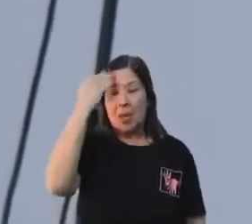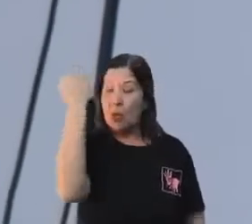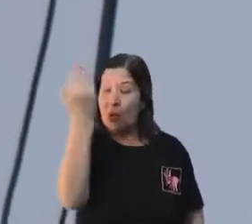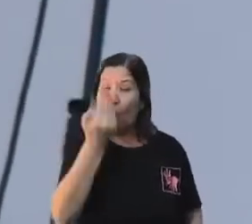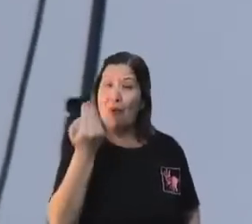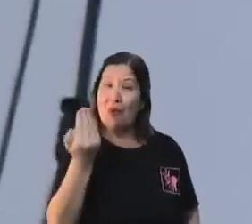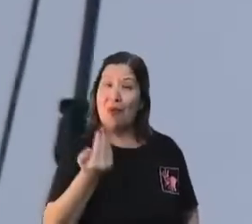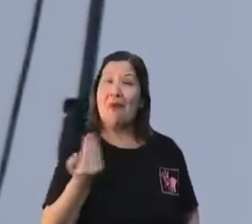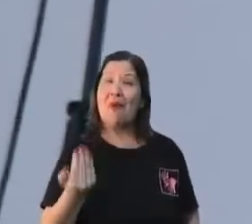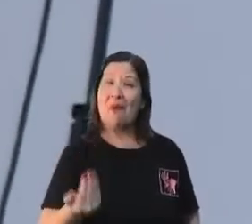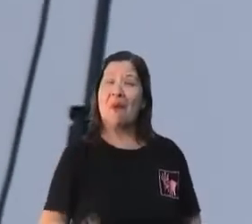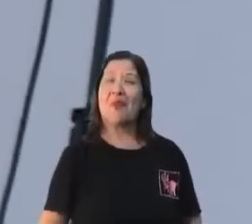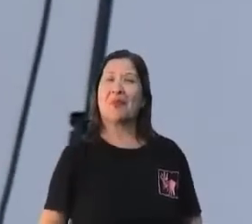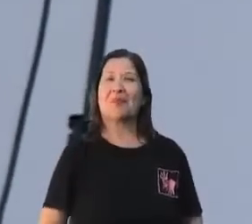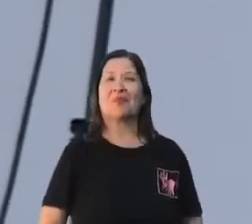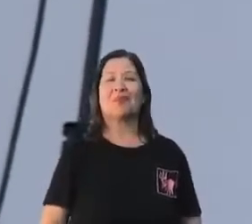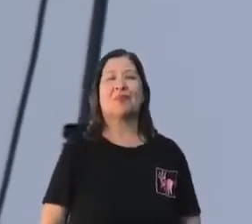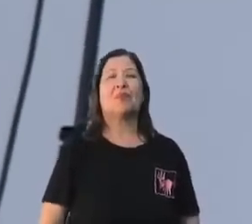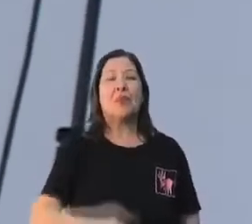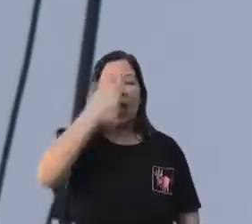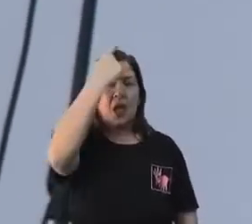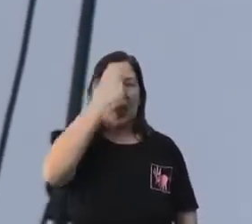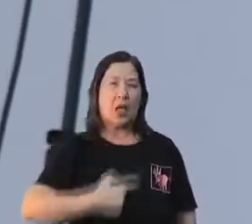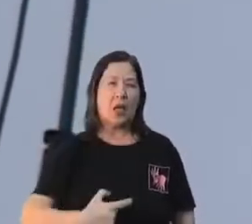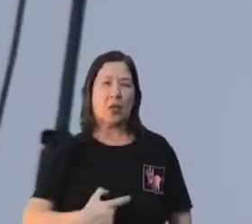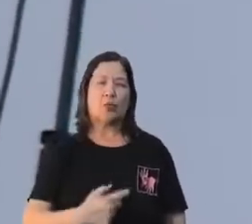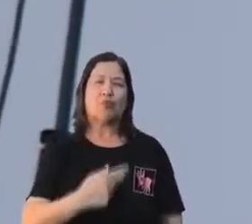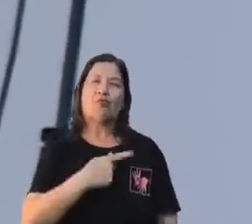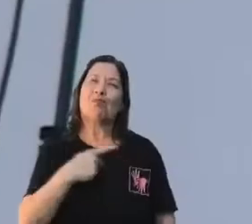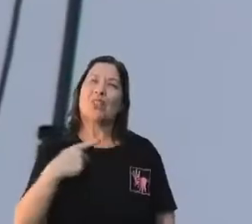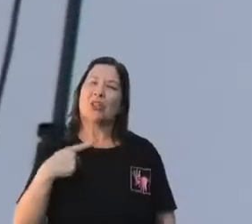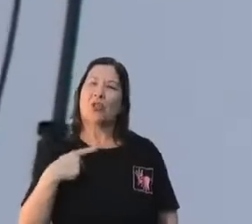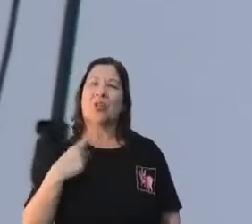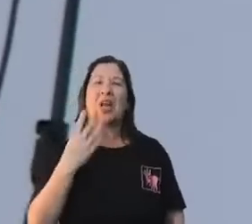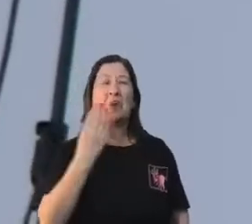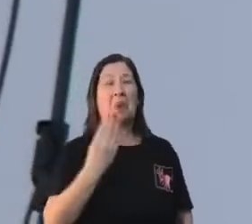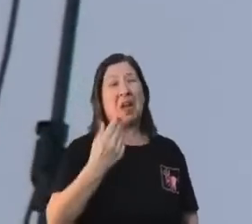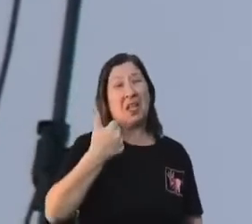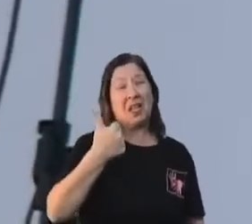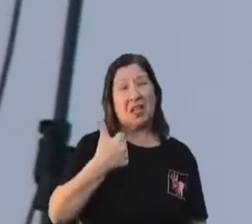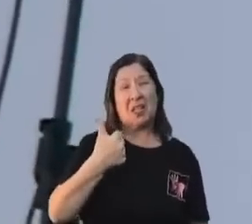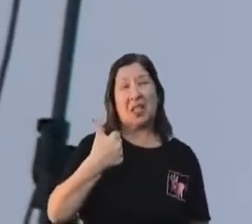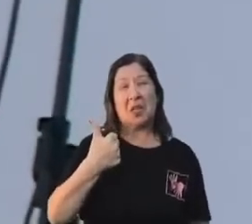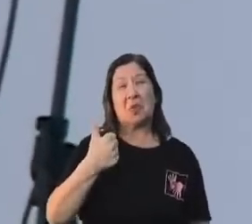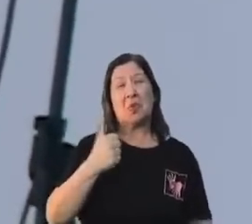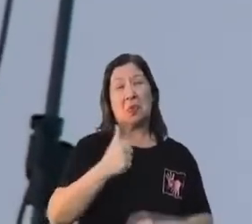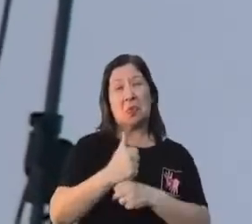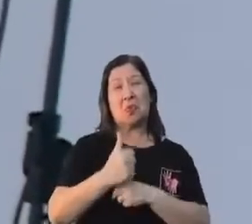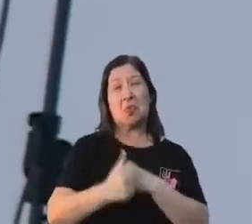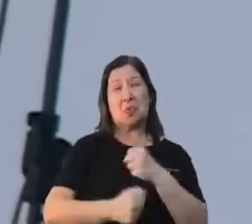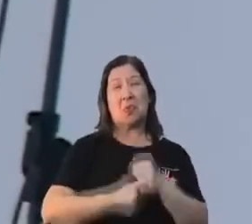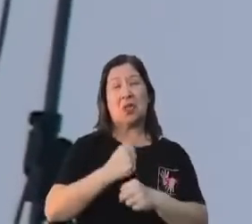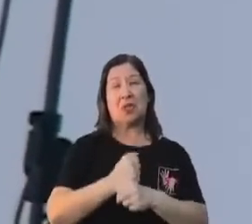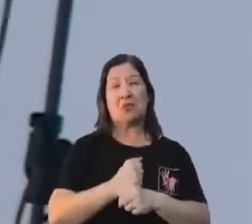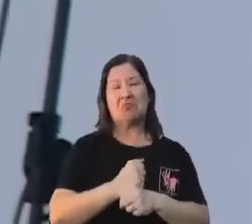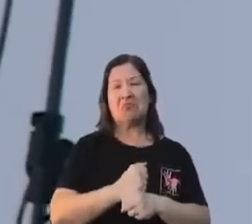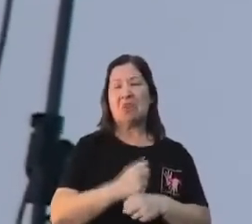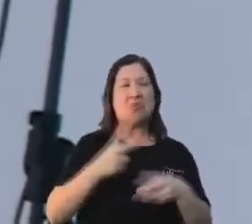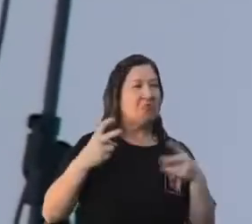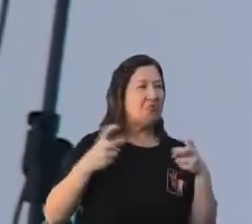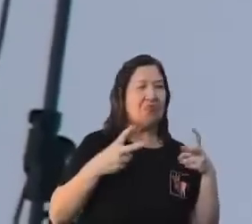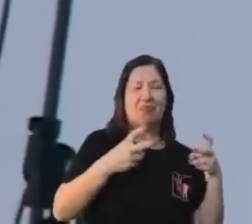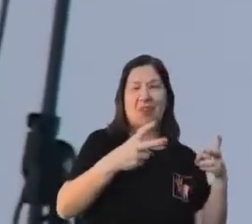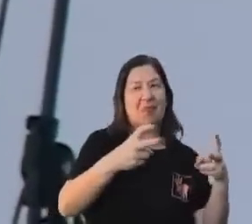Eu sou pastor há 41 anos. Eu nunca vi alguém se levantando na igreja para fazer algo relevante sem